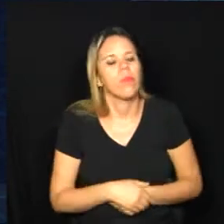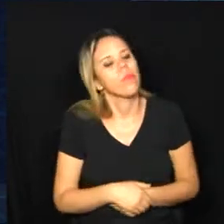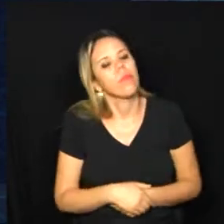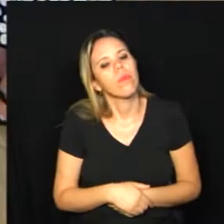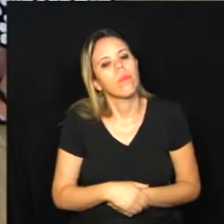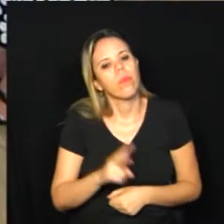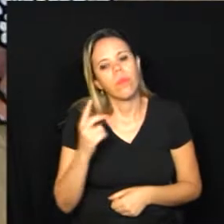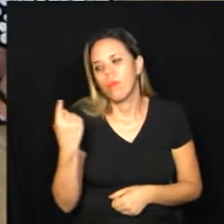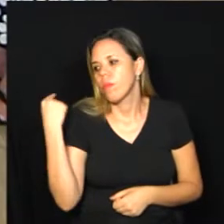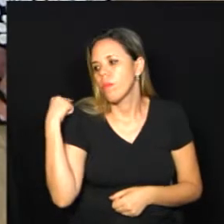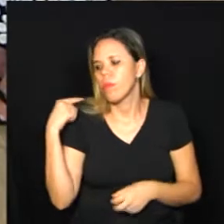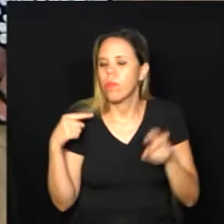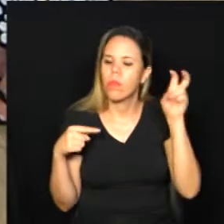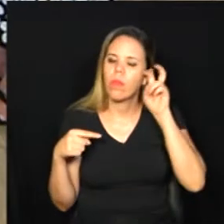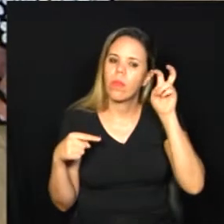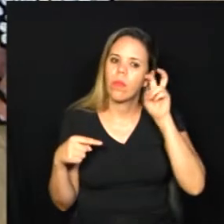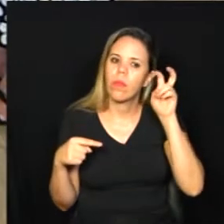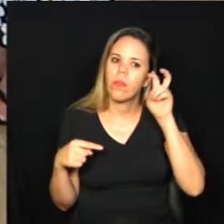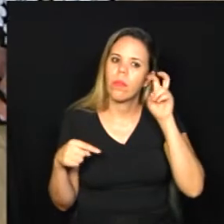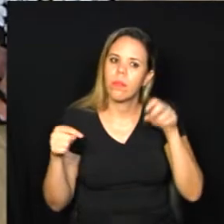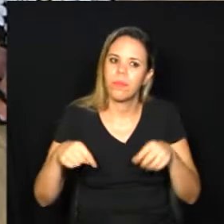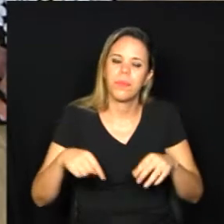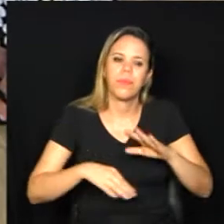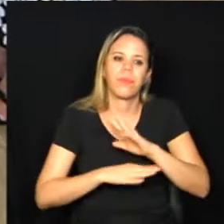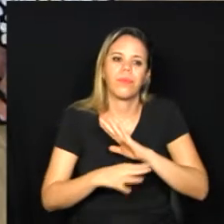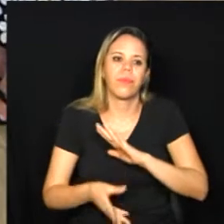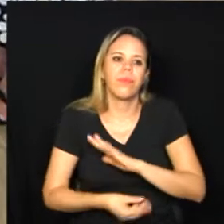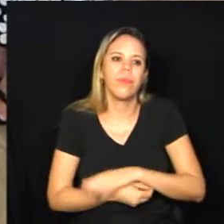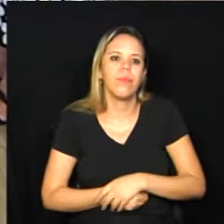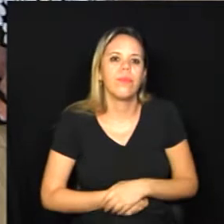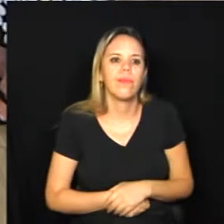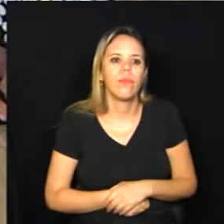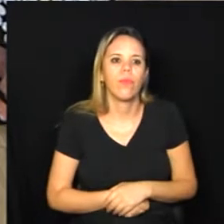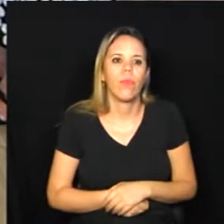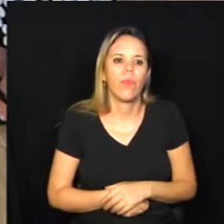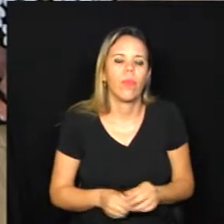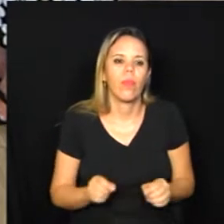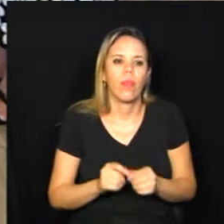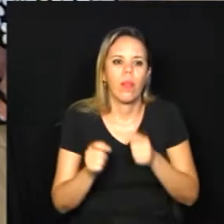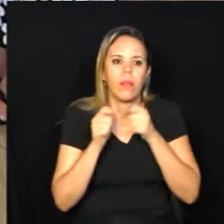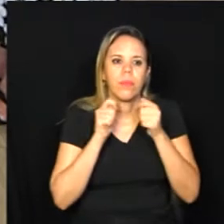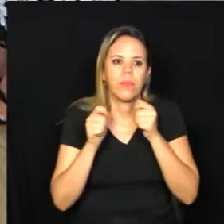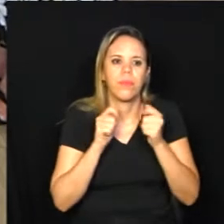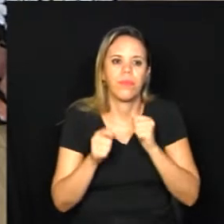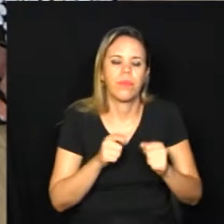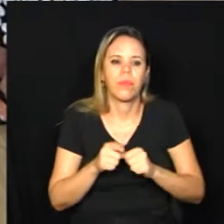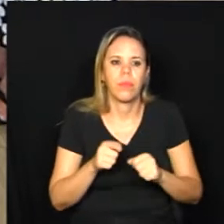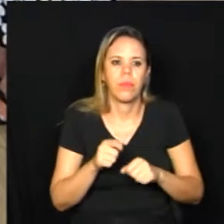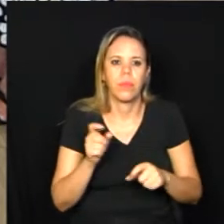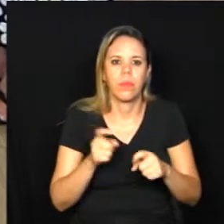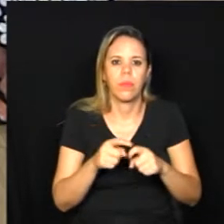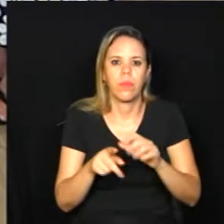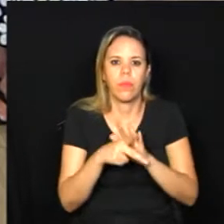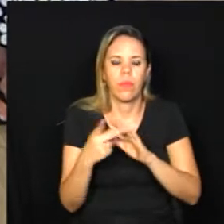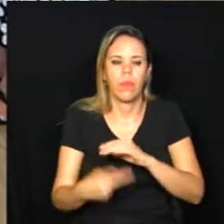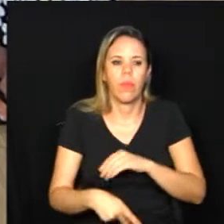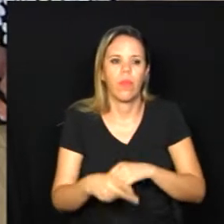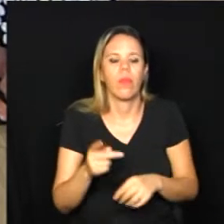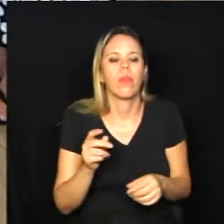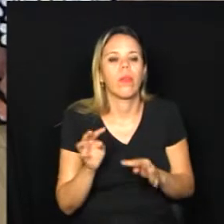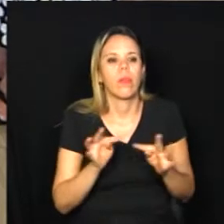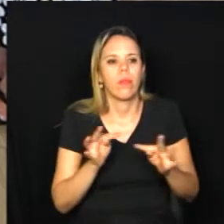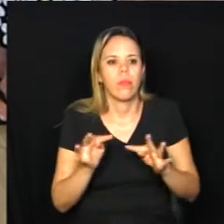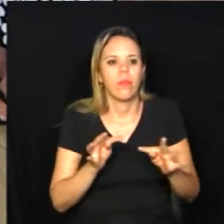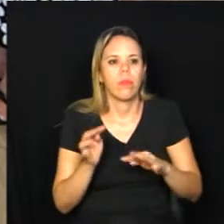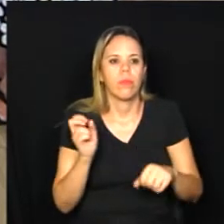na última quinta-feira, aqui no Câmara Total, eu fiz uma entrevista com um infectologista para falar